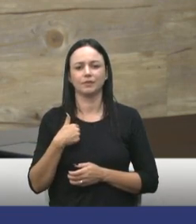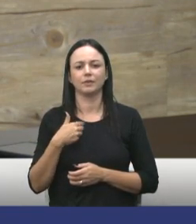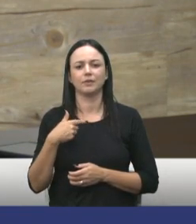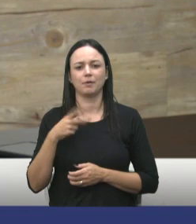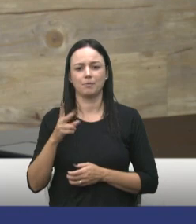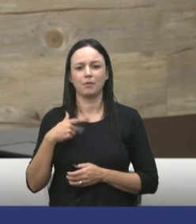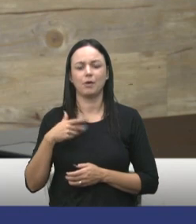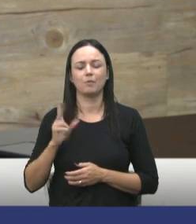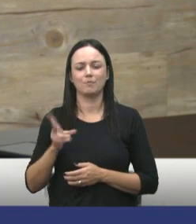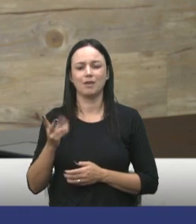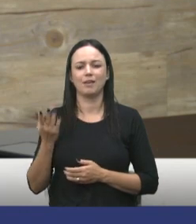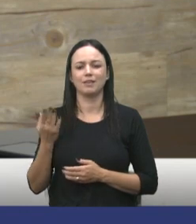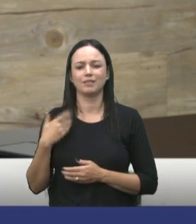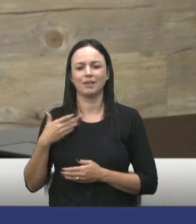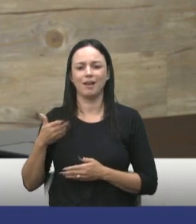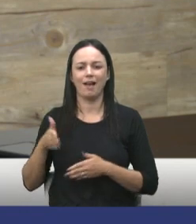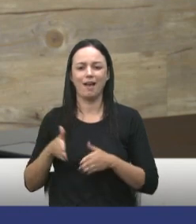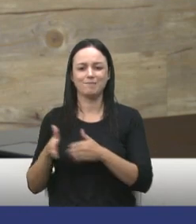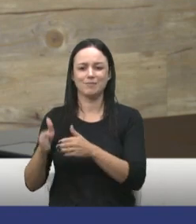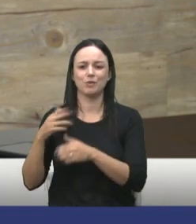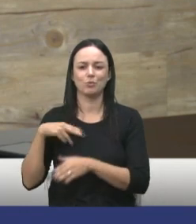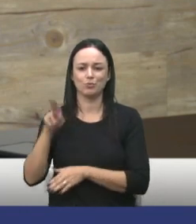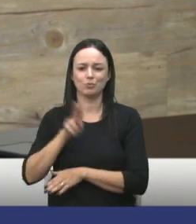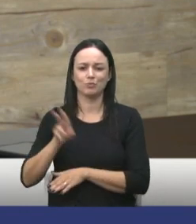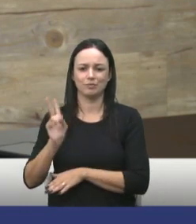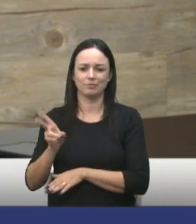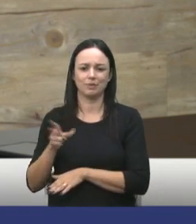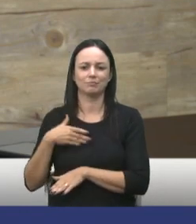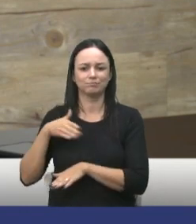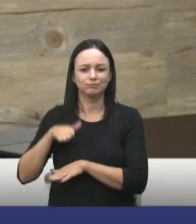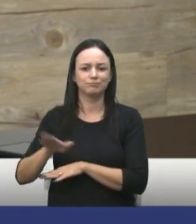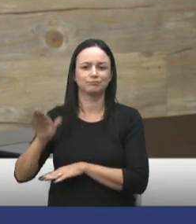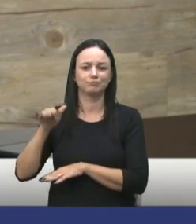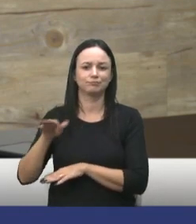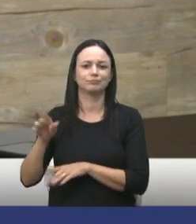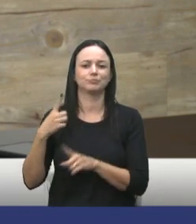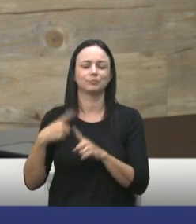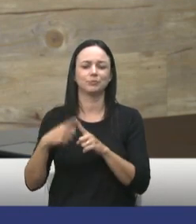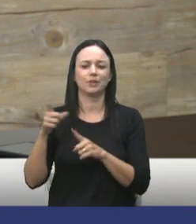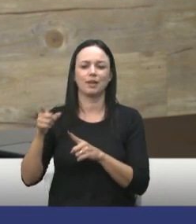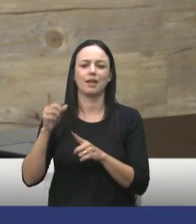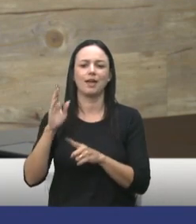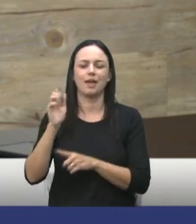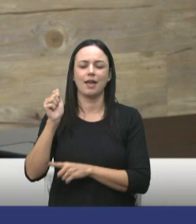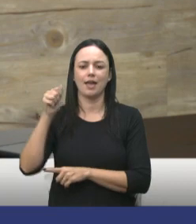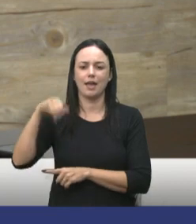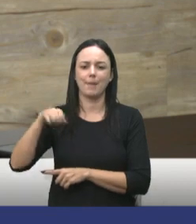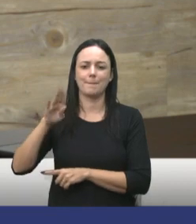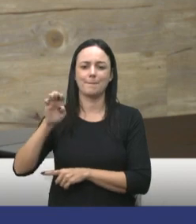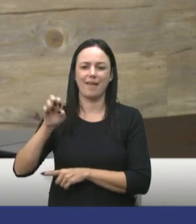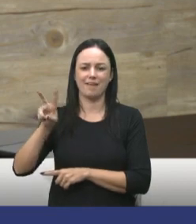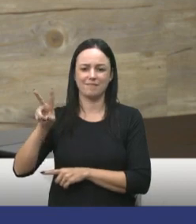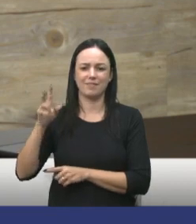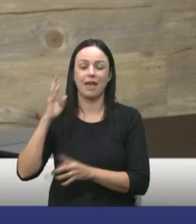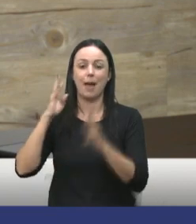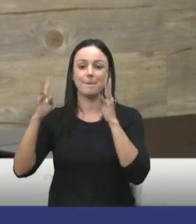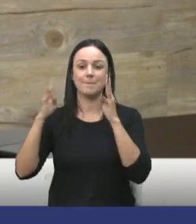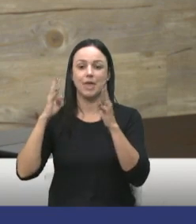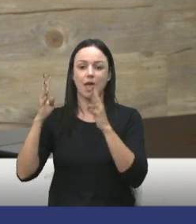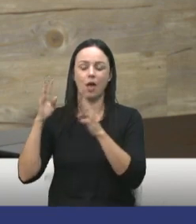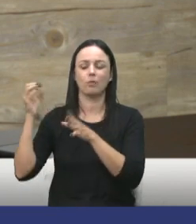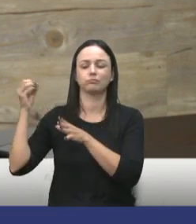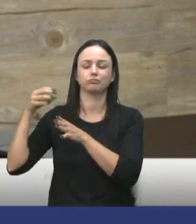caminho, né? Caminho de casa ali. E realmente, por questão da Ambev, às vezes os caminhões saem carregados ali, né?